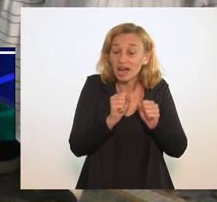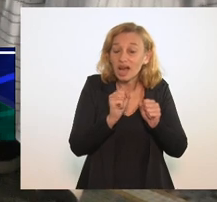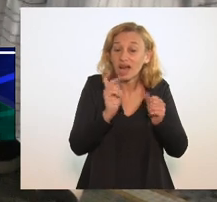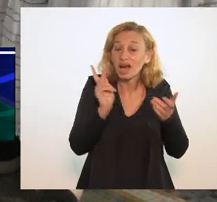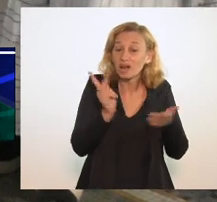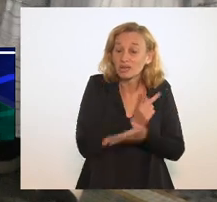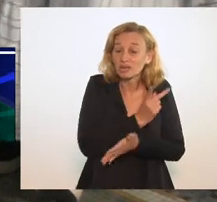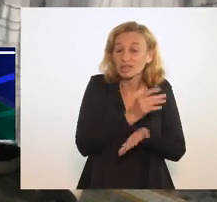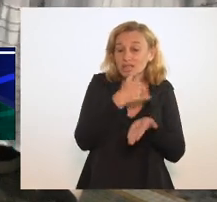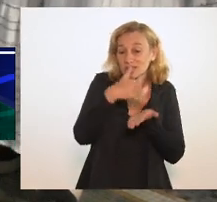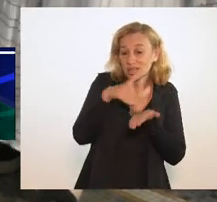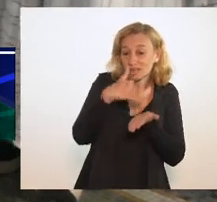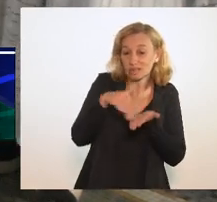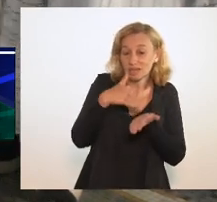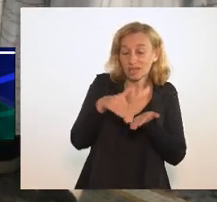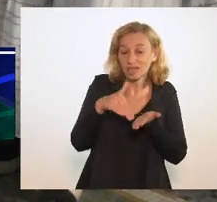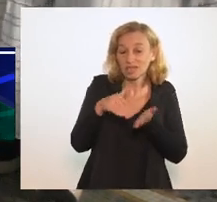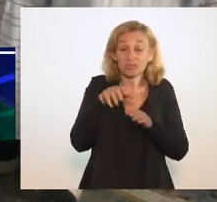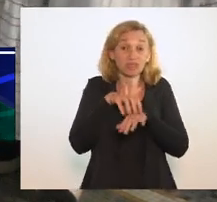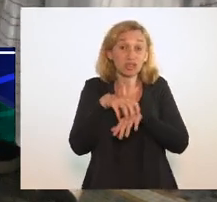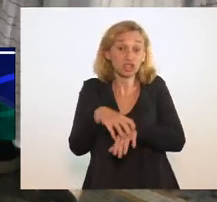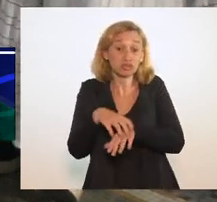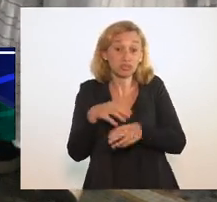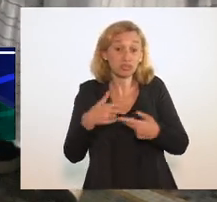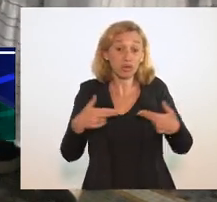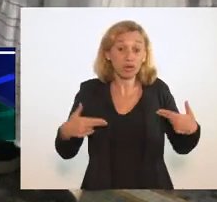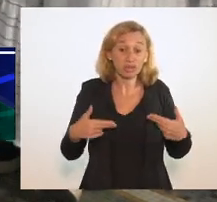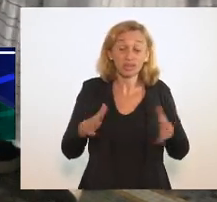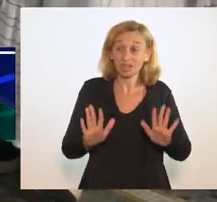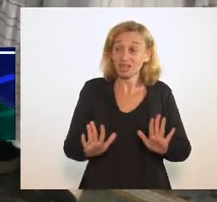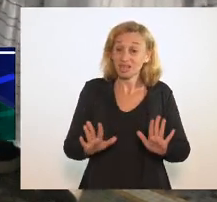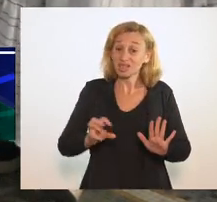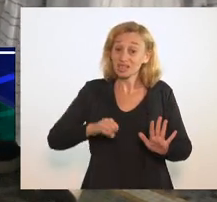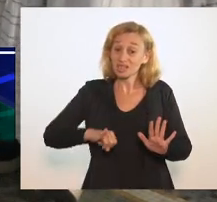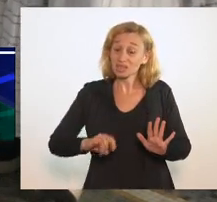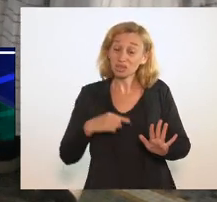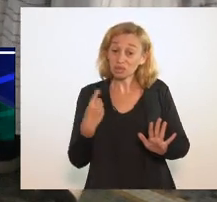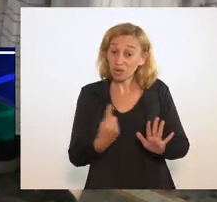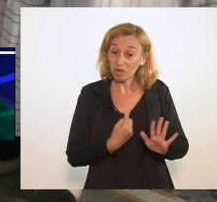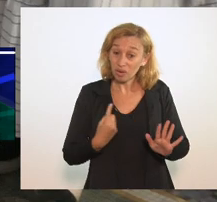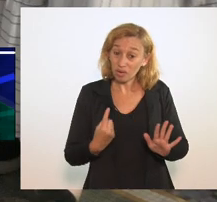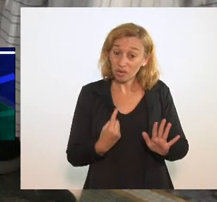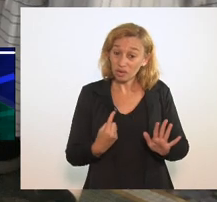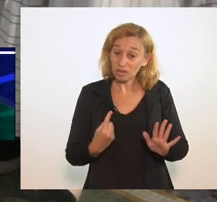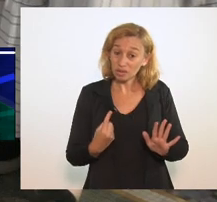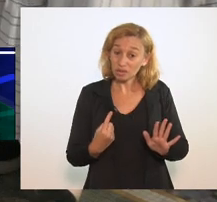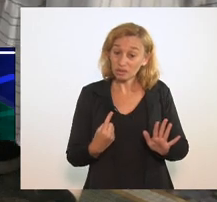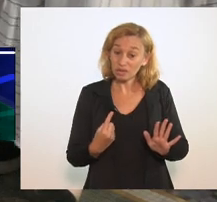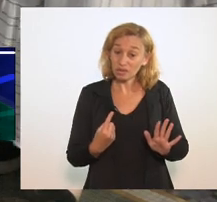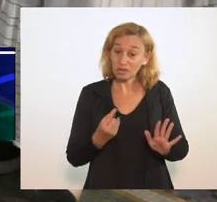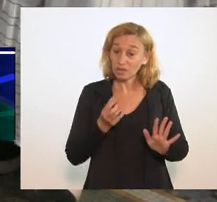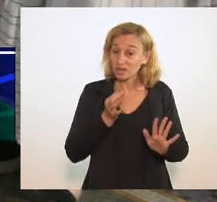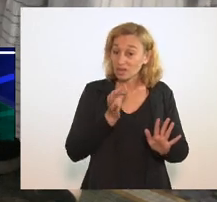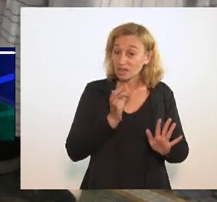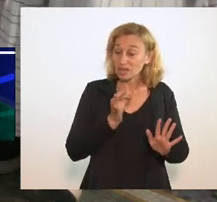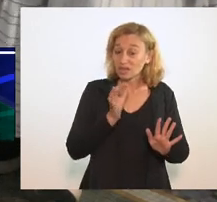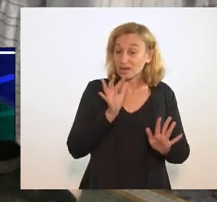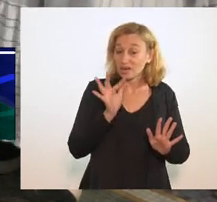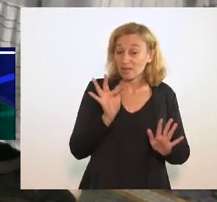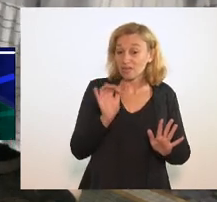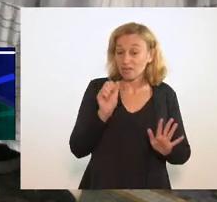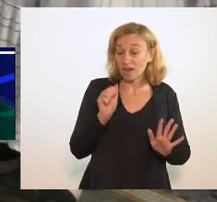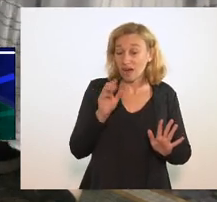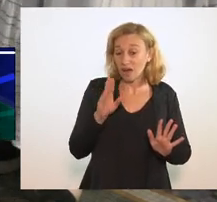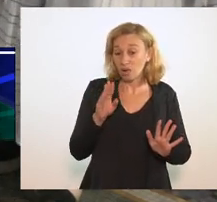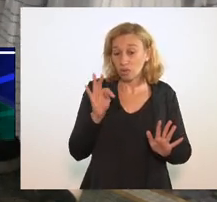pela Secretaria de Transporte. Ou seja, se nós tornarmos facultativo a Secretaria